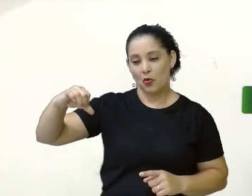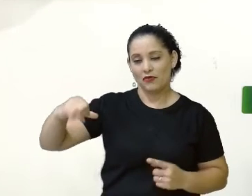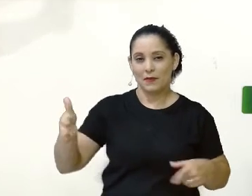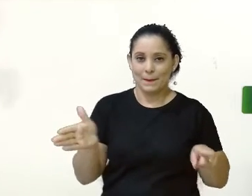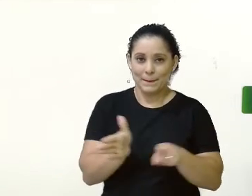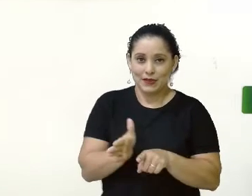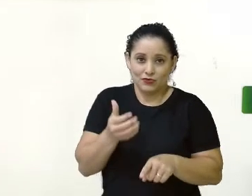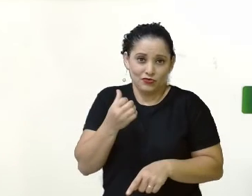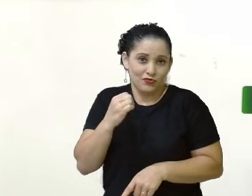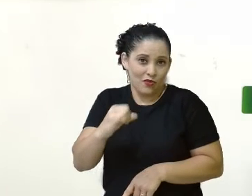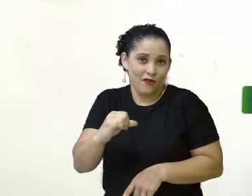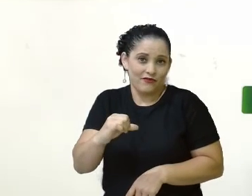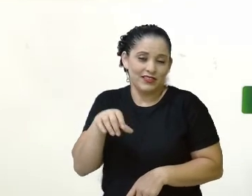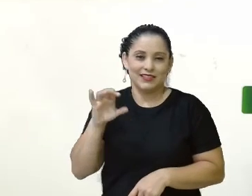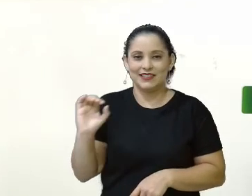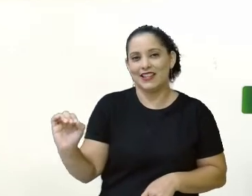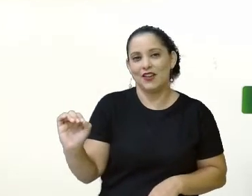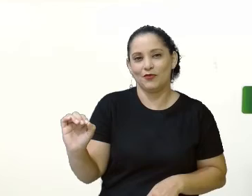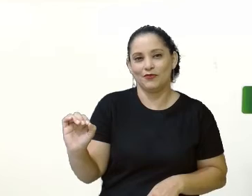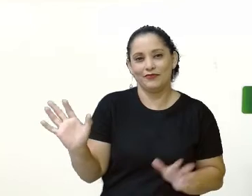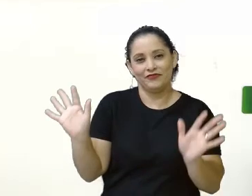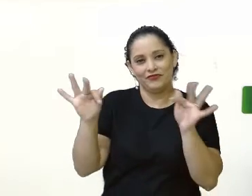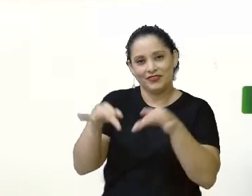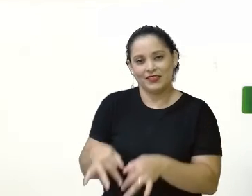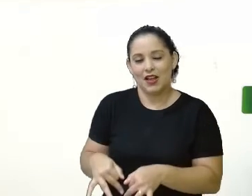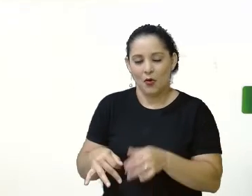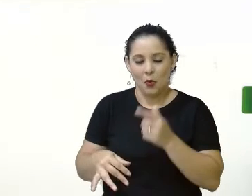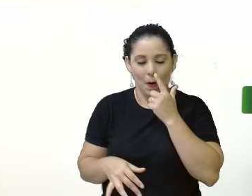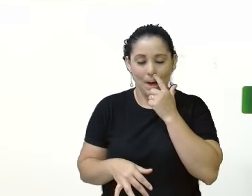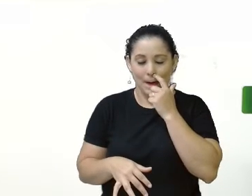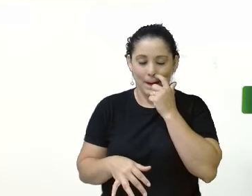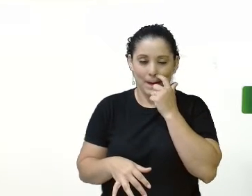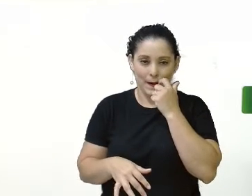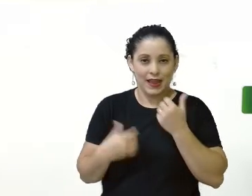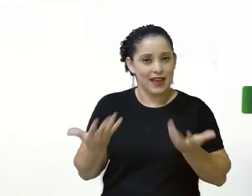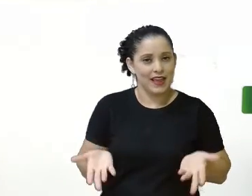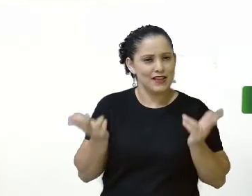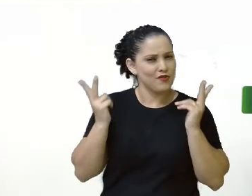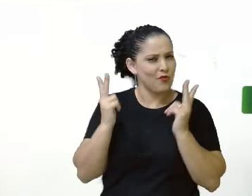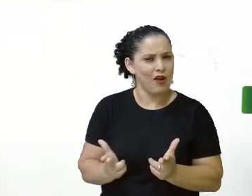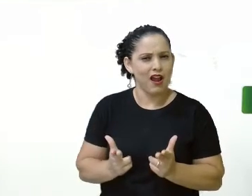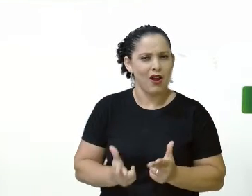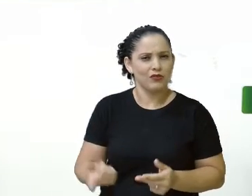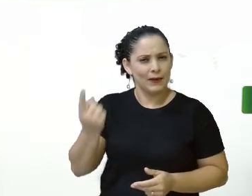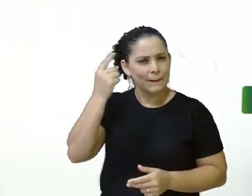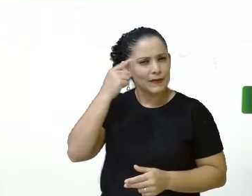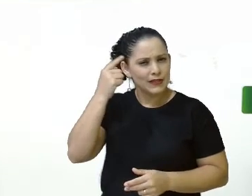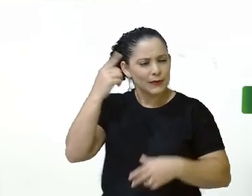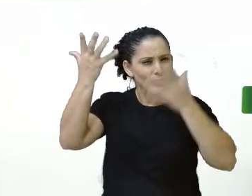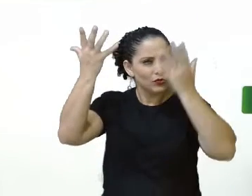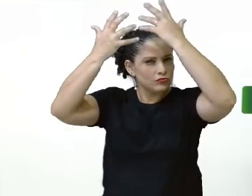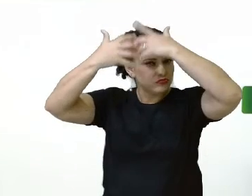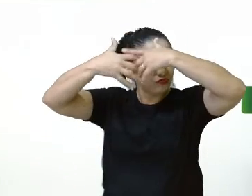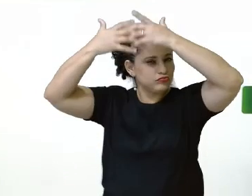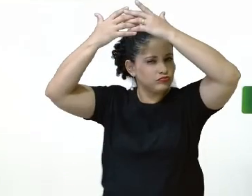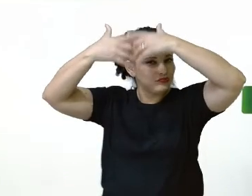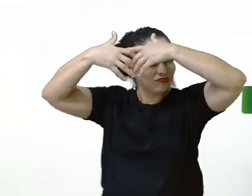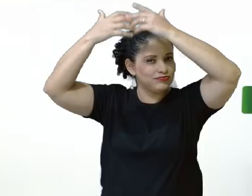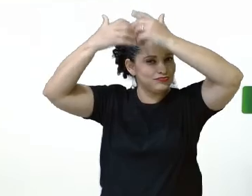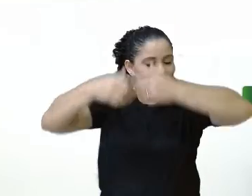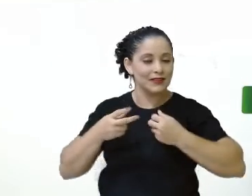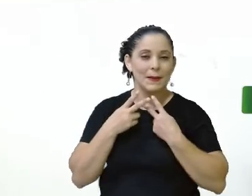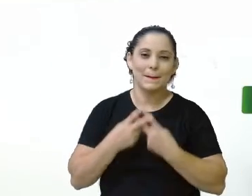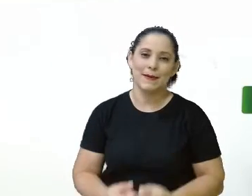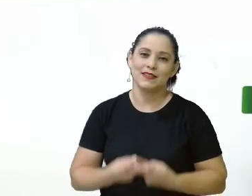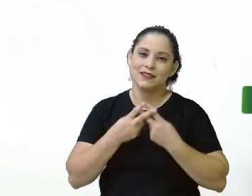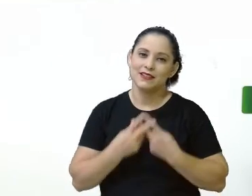9, 0. Quinto ano, a lógica é a mesma. Você só precisa ter paciência e entender